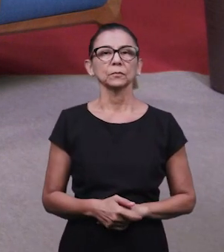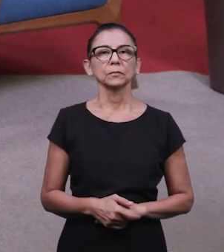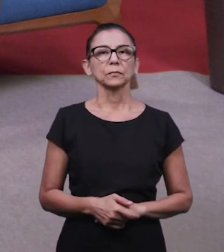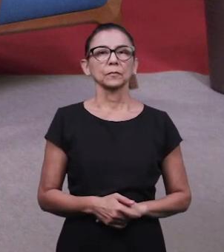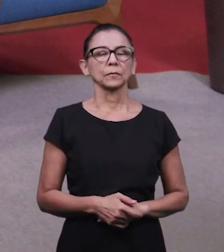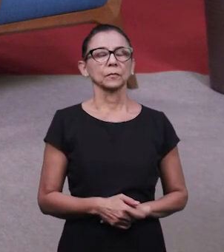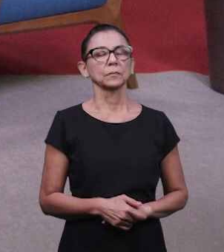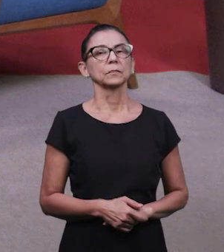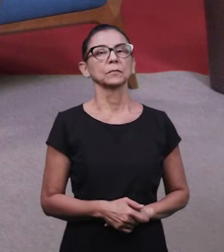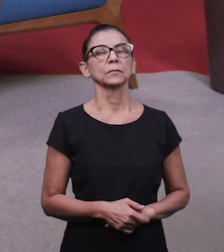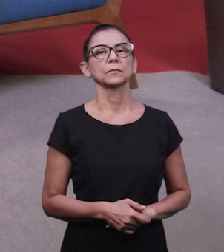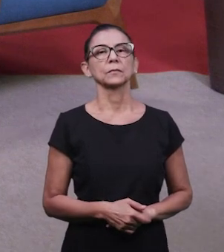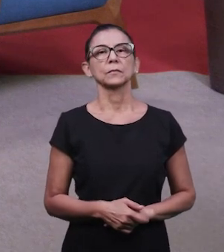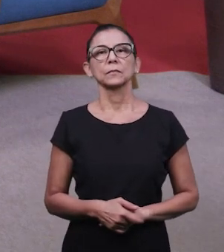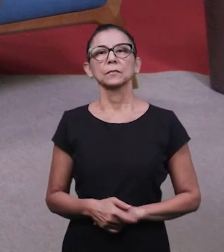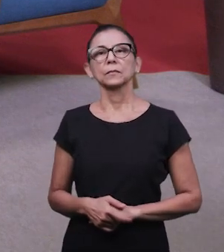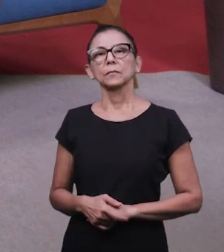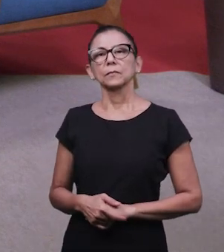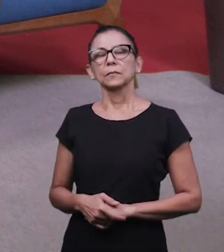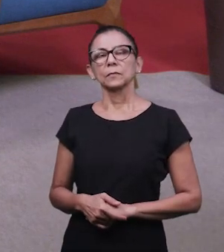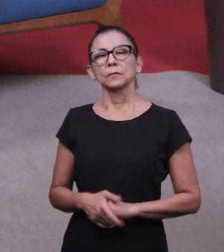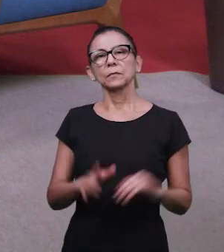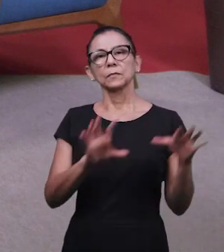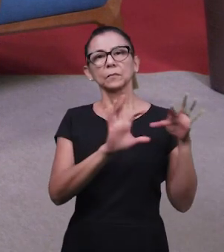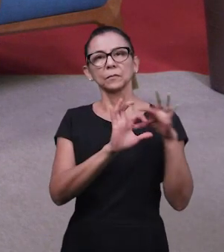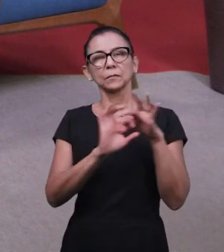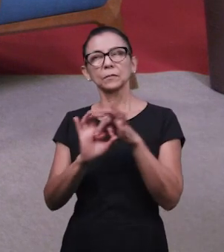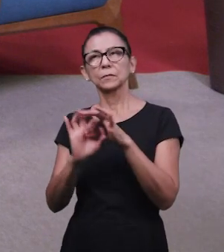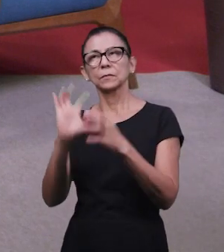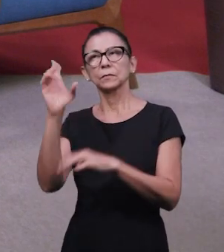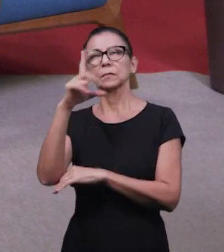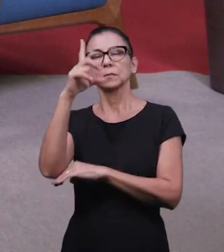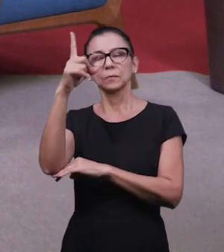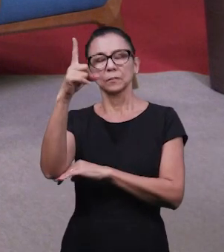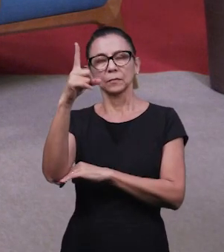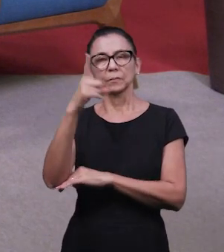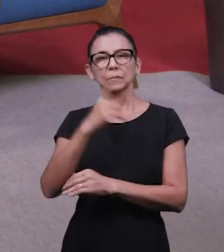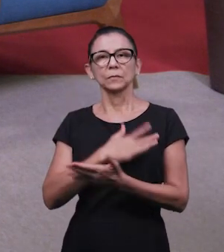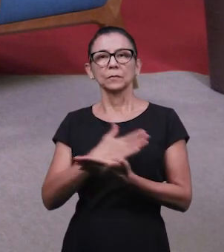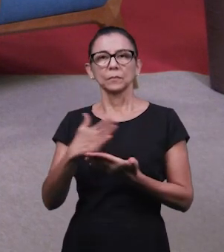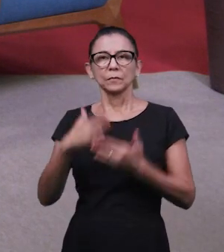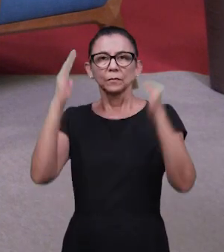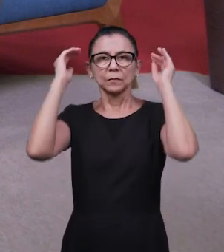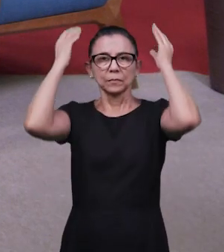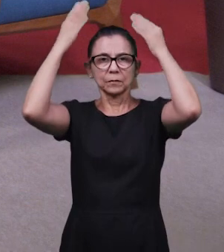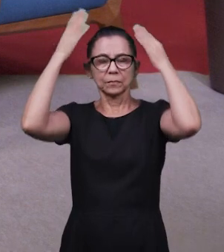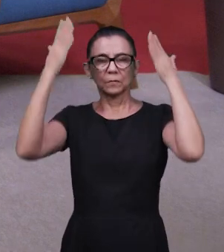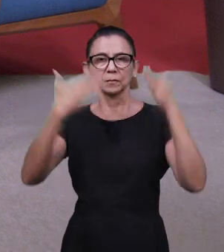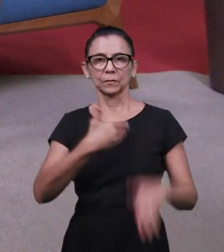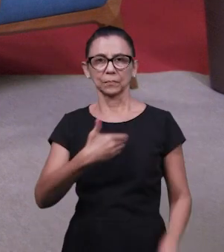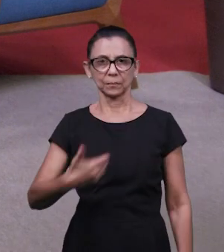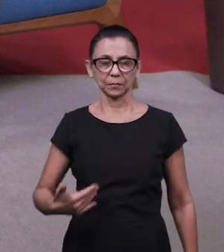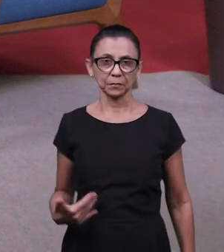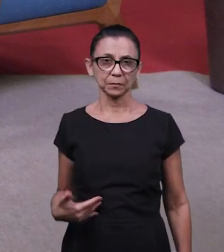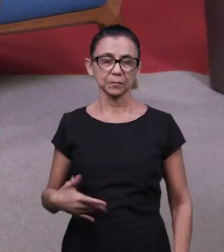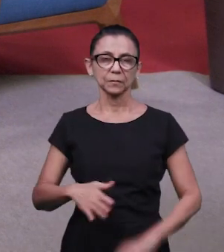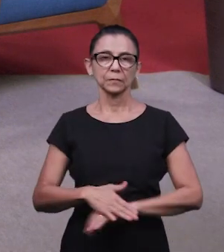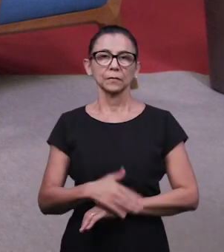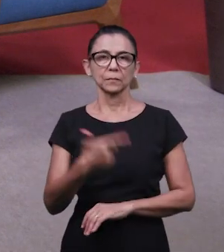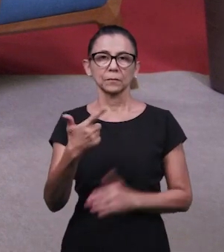combate, mas é bom. Ele disse, Josias, é bom, mas é combate. Você vai girando, exatamente. Mas glória a Deus